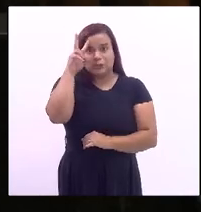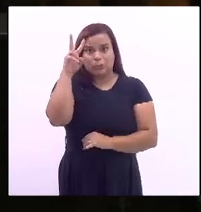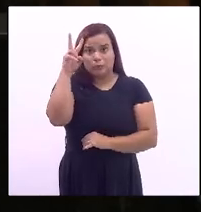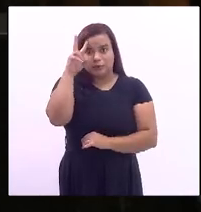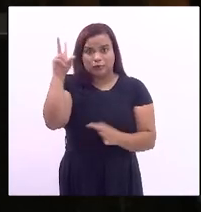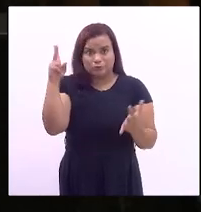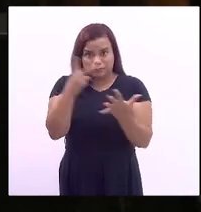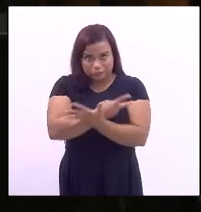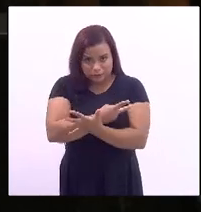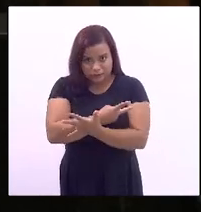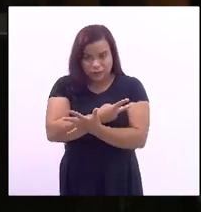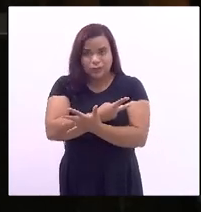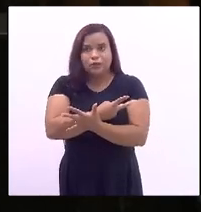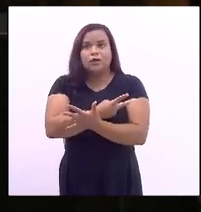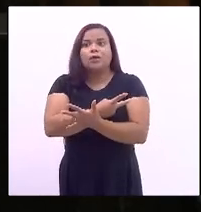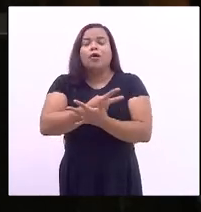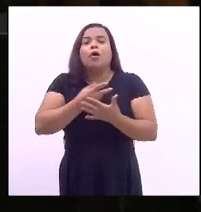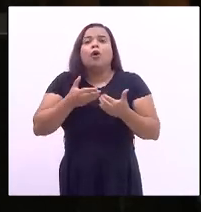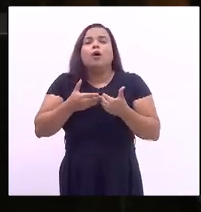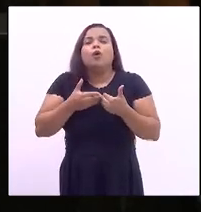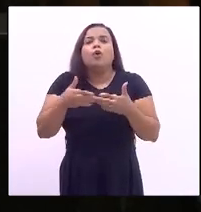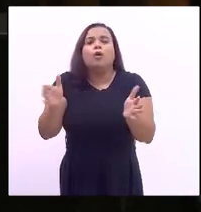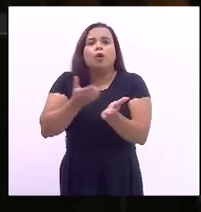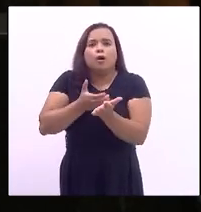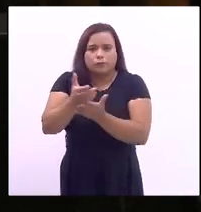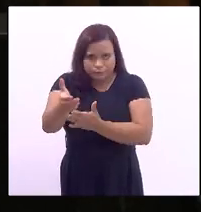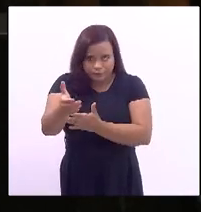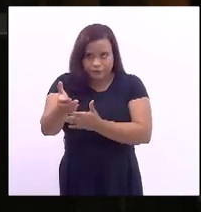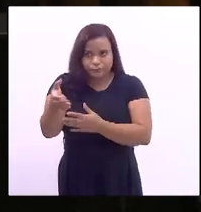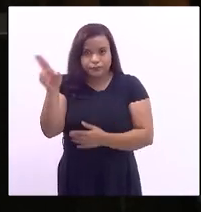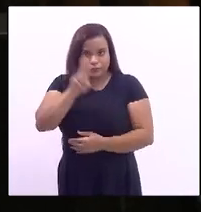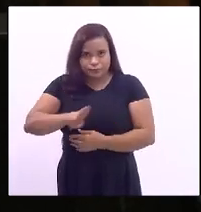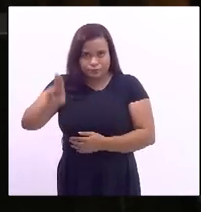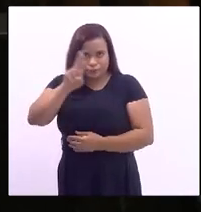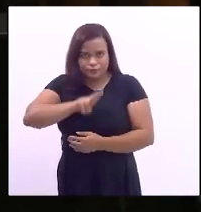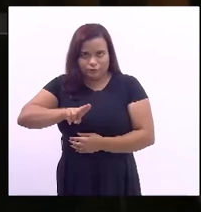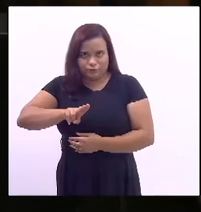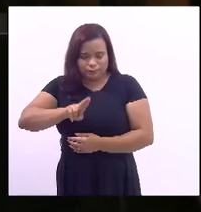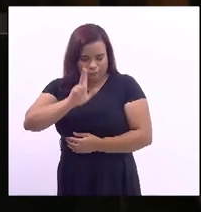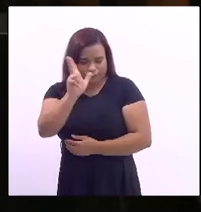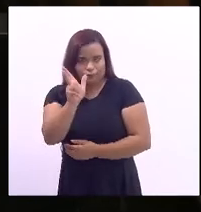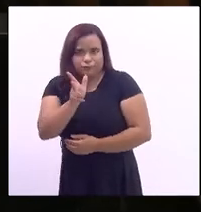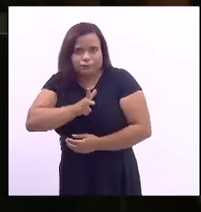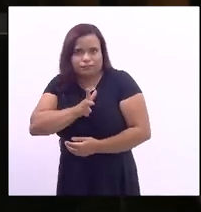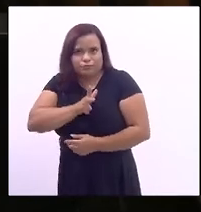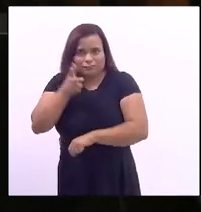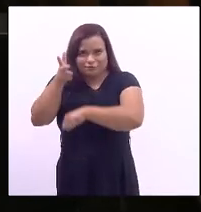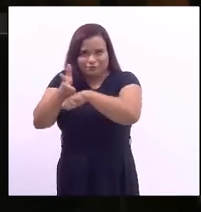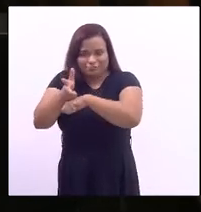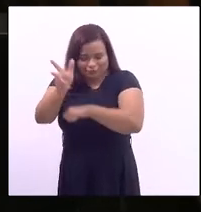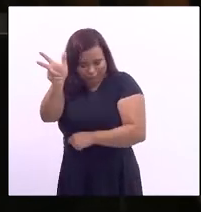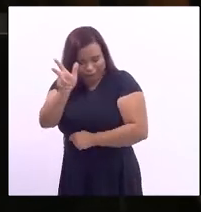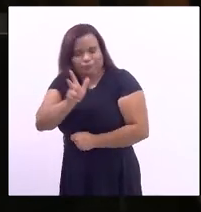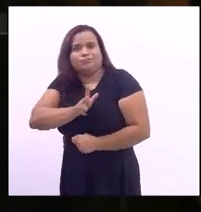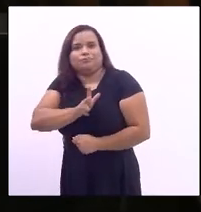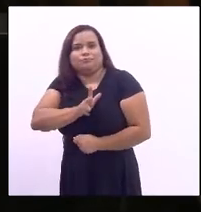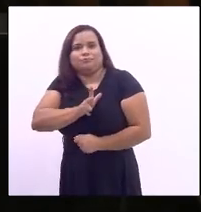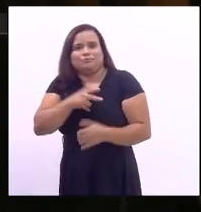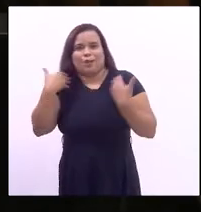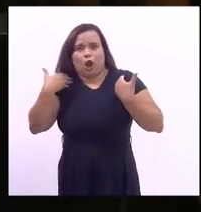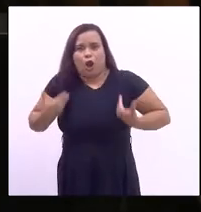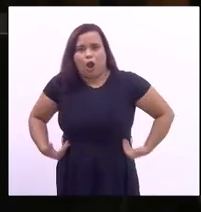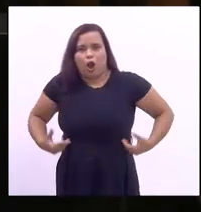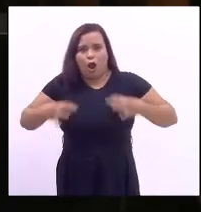que se iniciou a implantação das câmeras de filmagem no